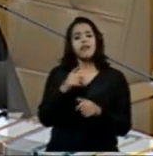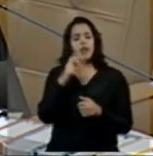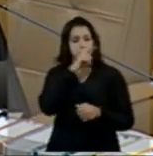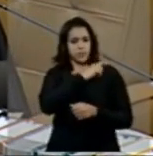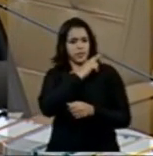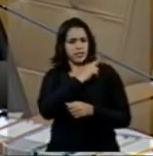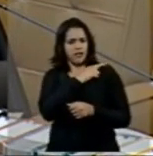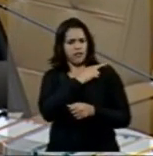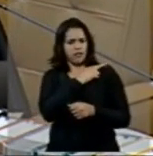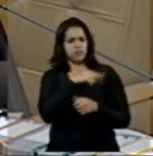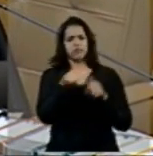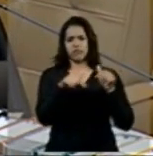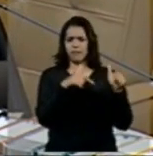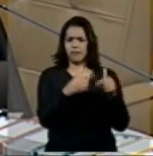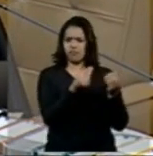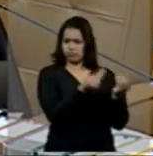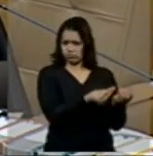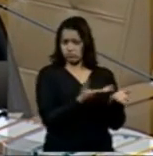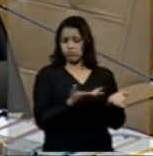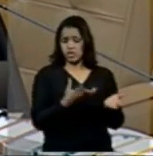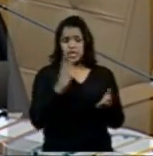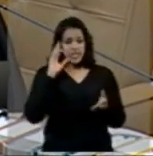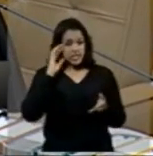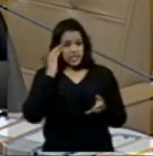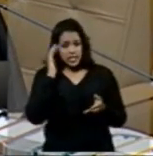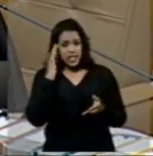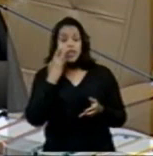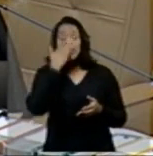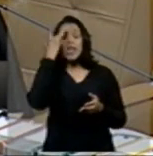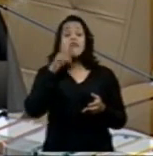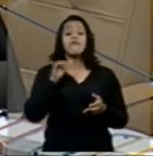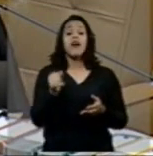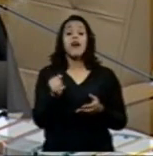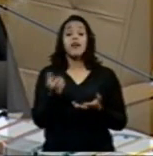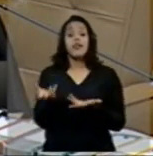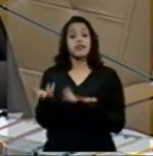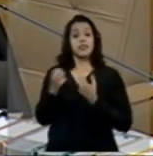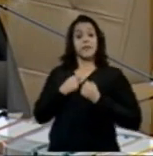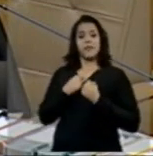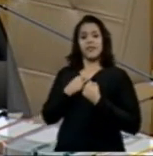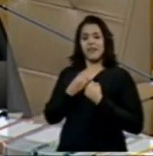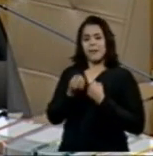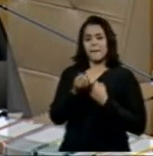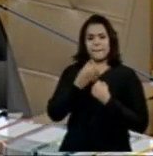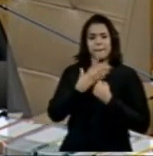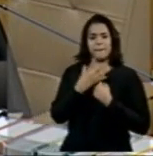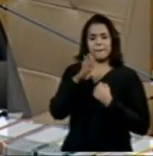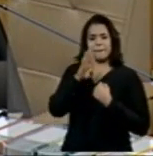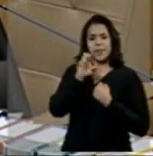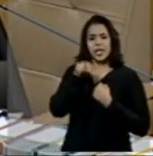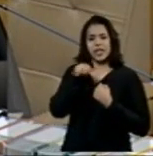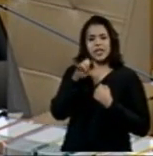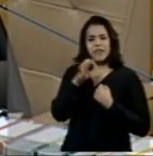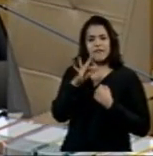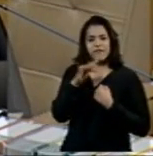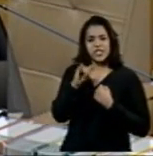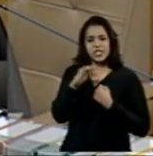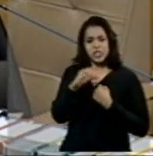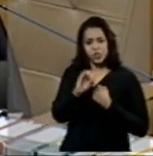responsabilidades trabalhistas, compreendendo quem se beneficia da força de trabalho como sujeito que se